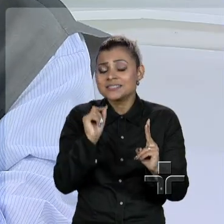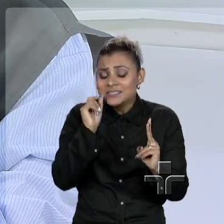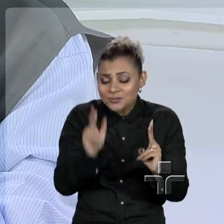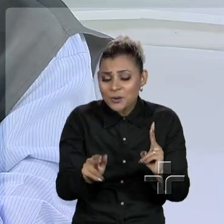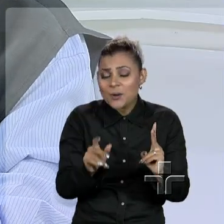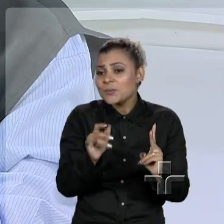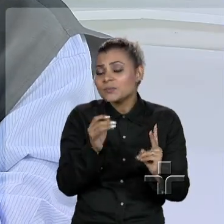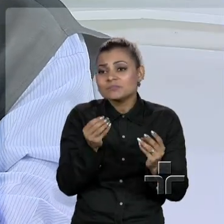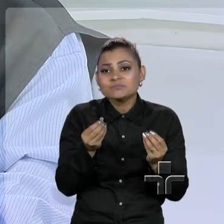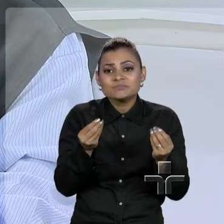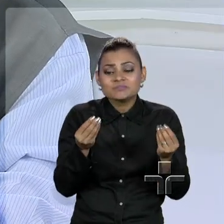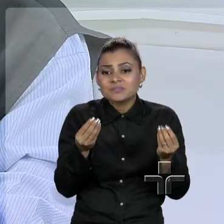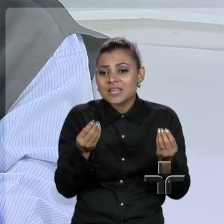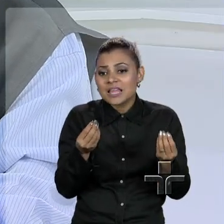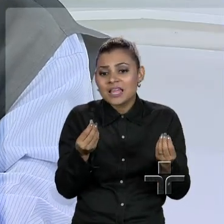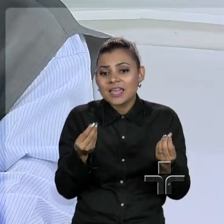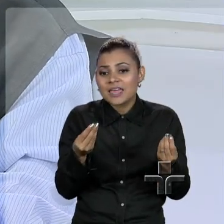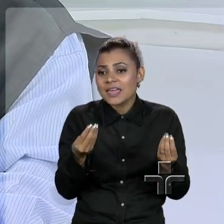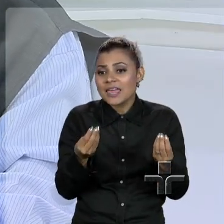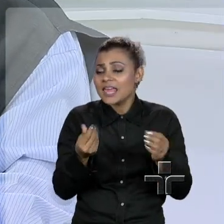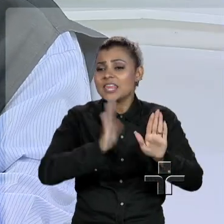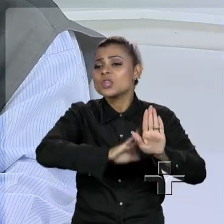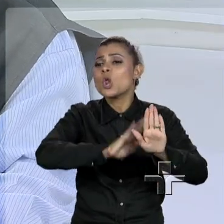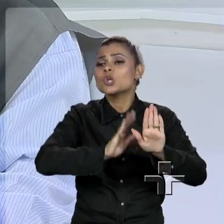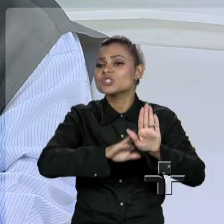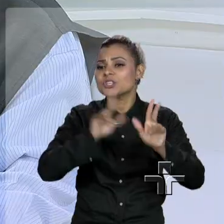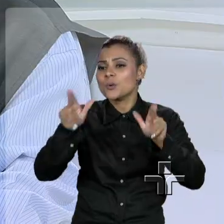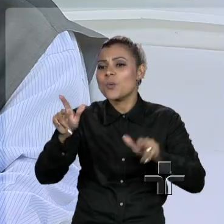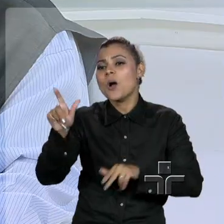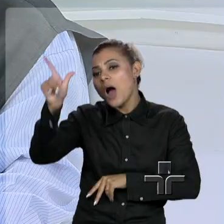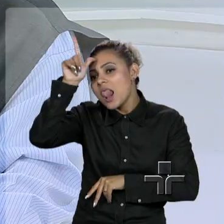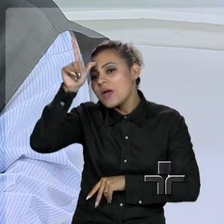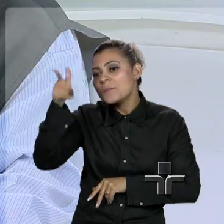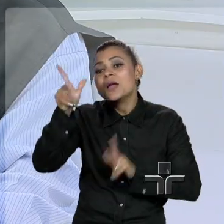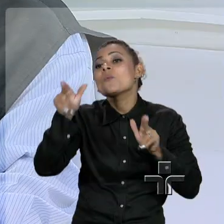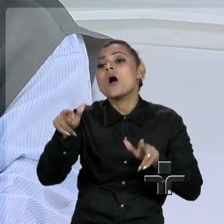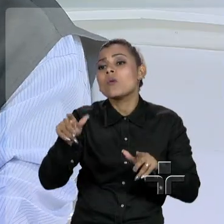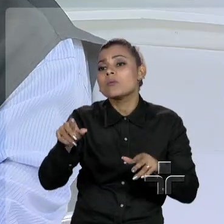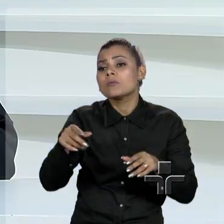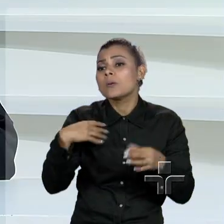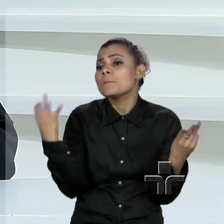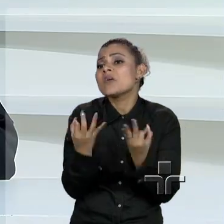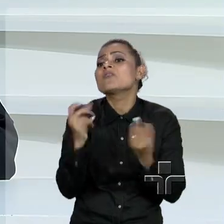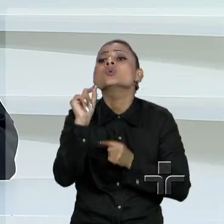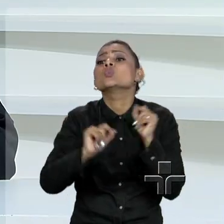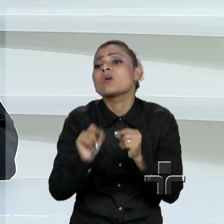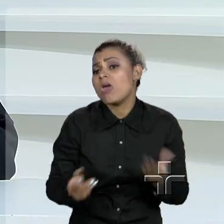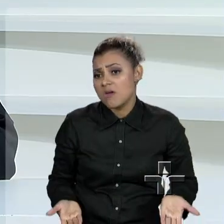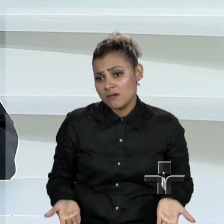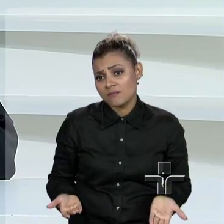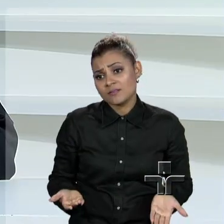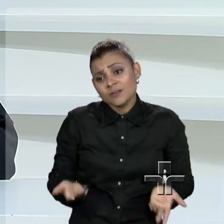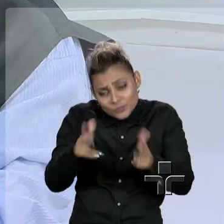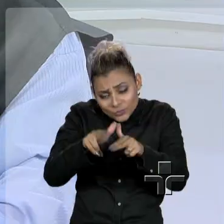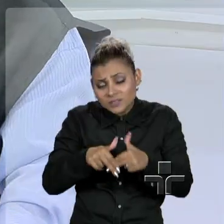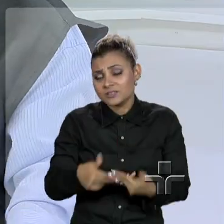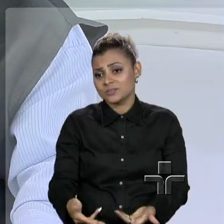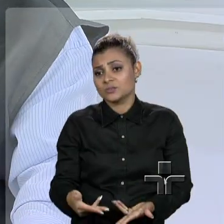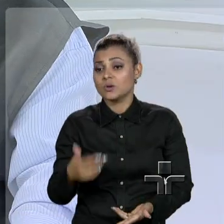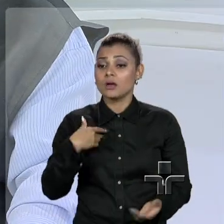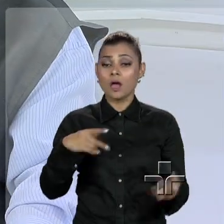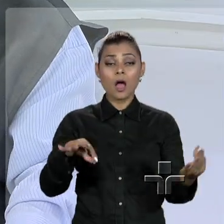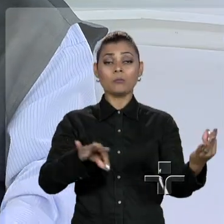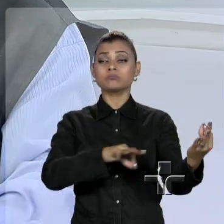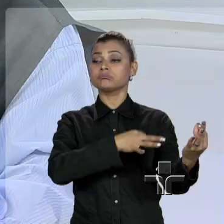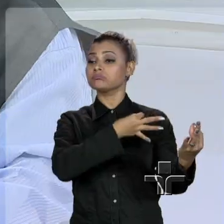qual é a ideologia alemã, qual é o ideal? Um dia eu vou ser poeta, outro dia eu vou tocar